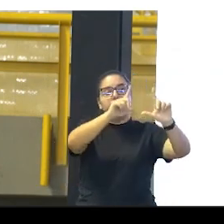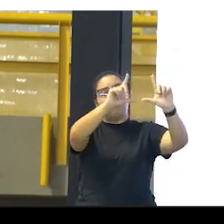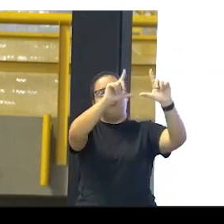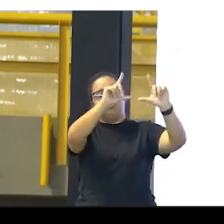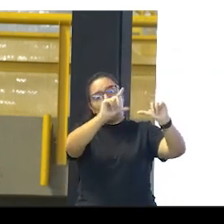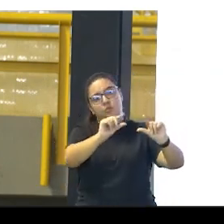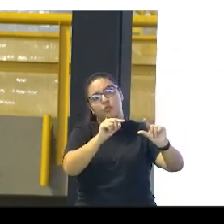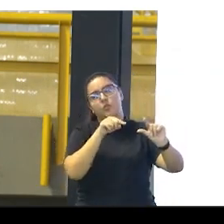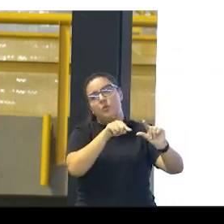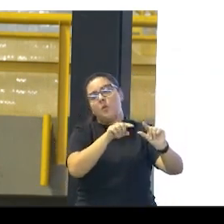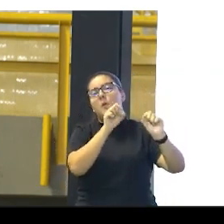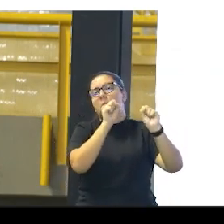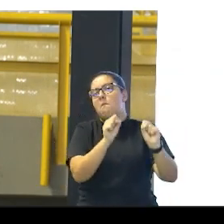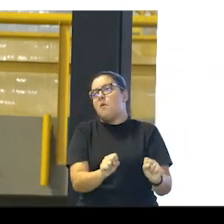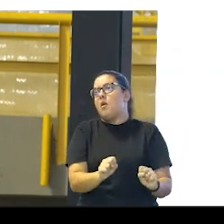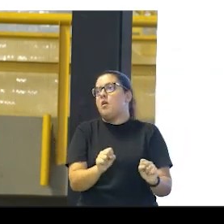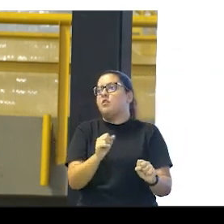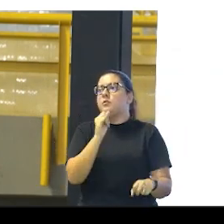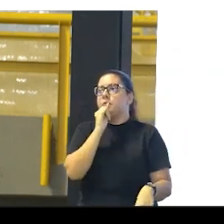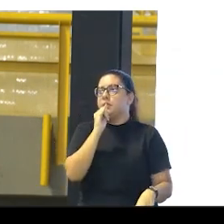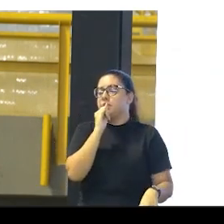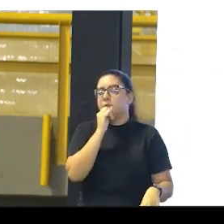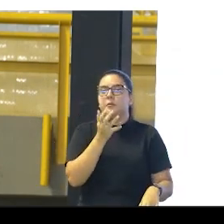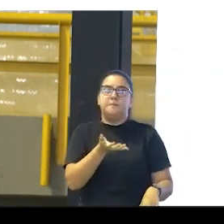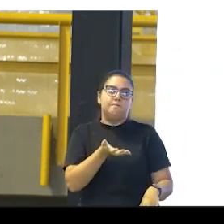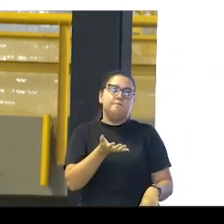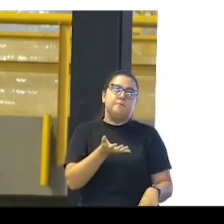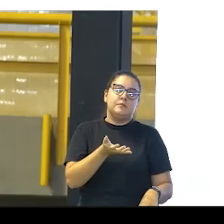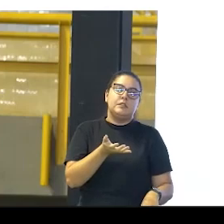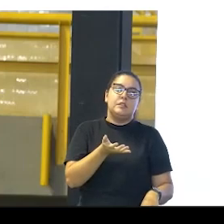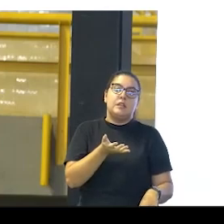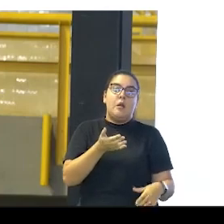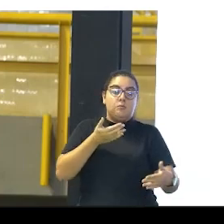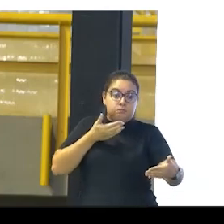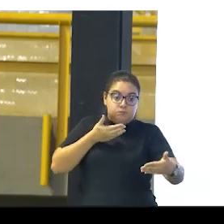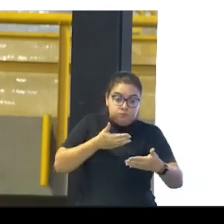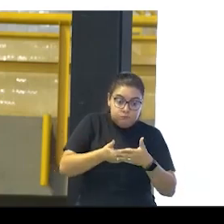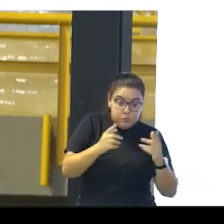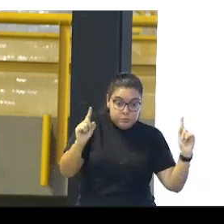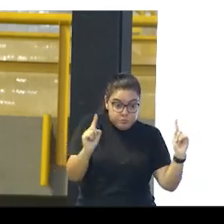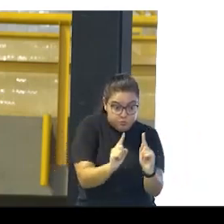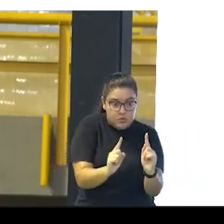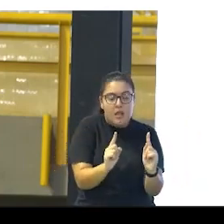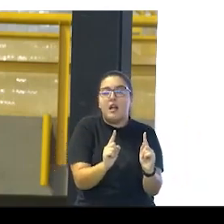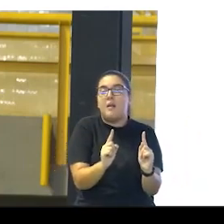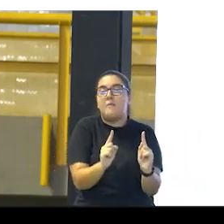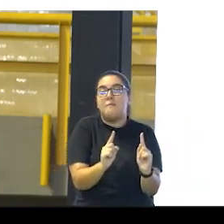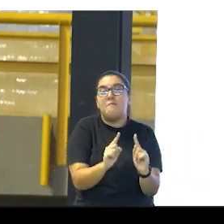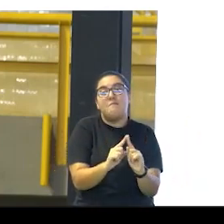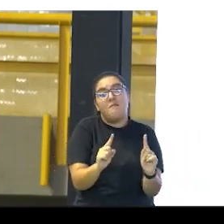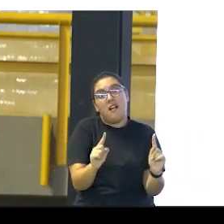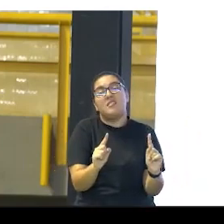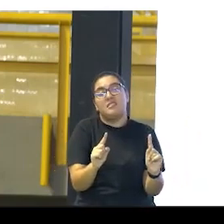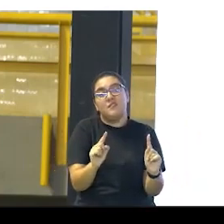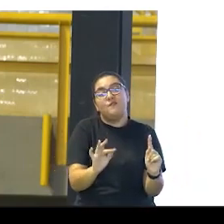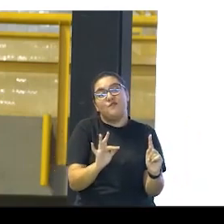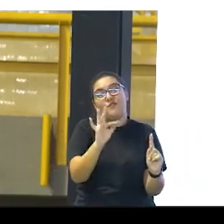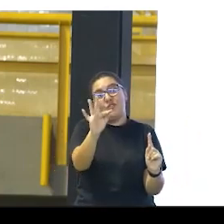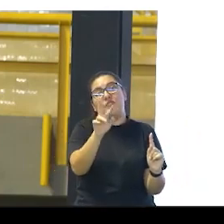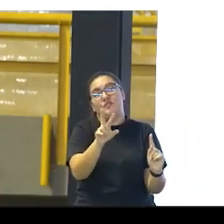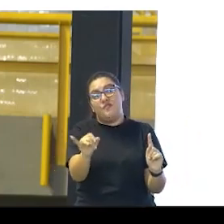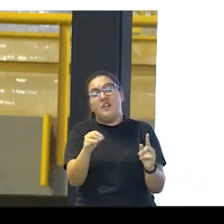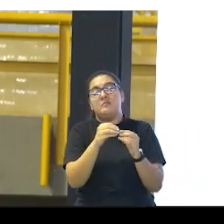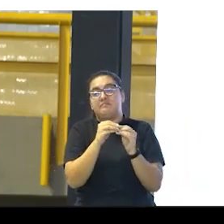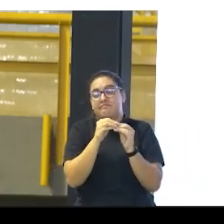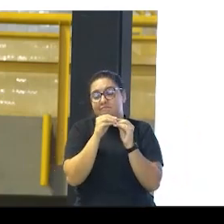redução, seja a curto, se fosse a curto prazo seria ótimo, mas a médio ou a longo prazo,